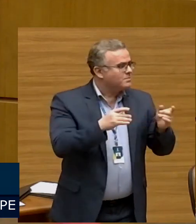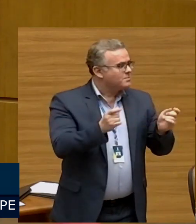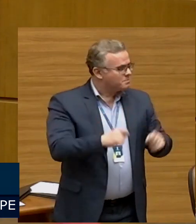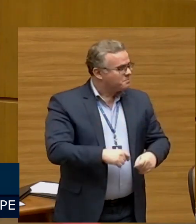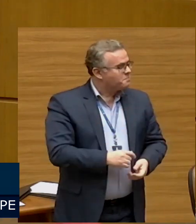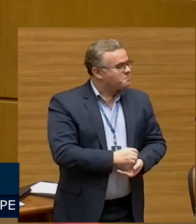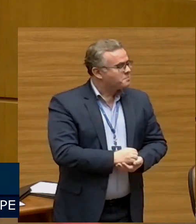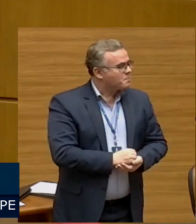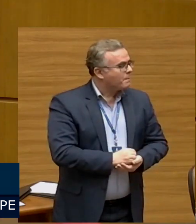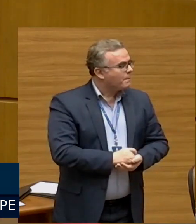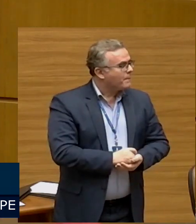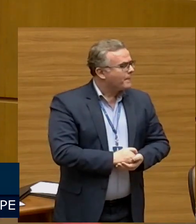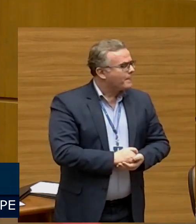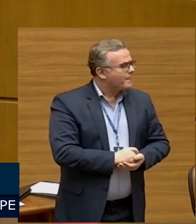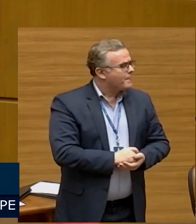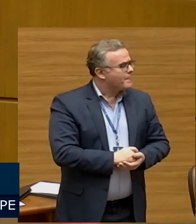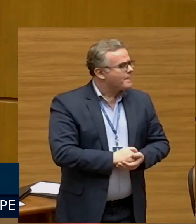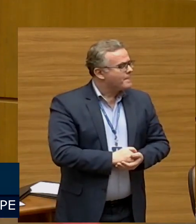as mãos.